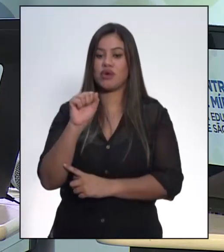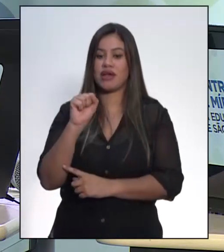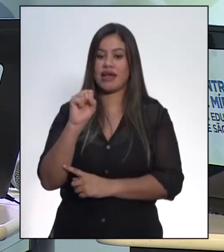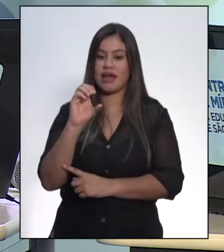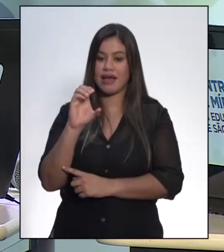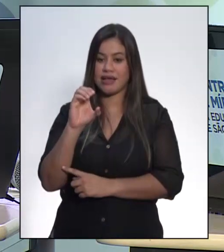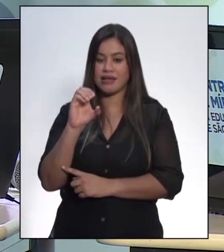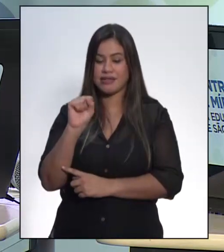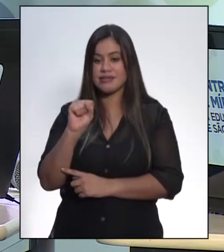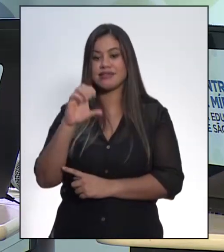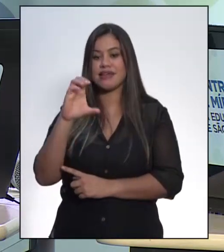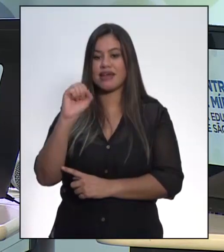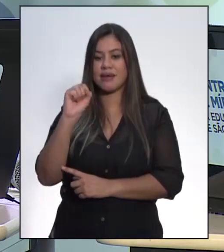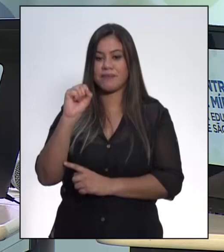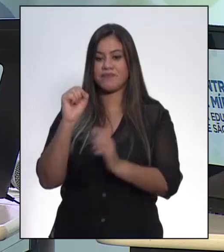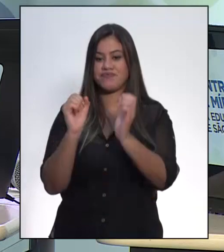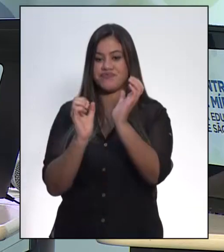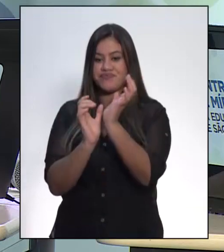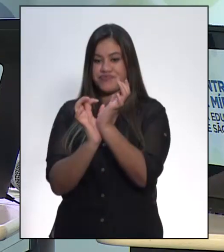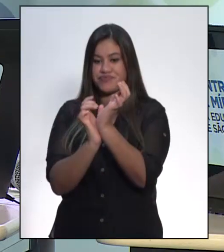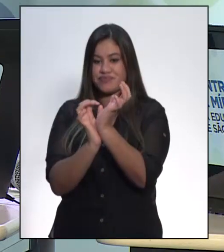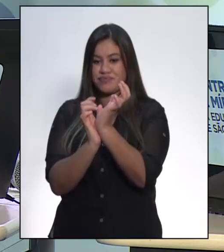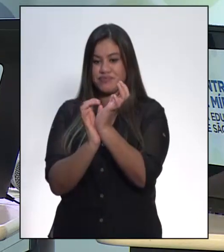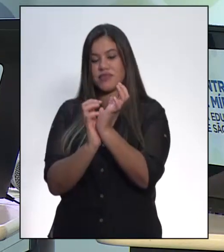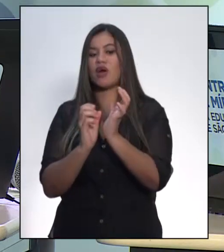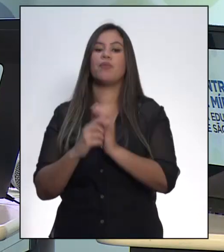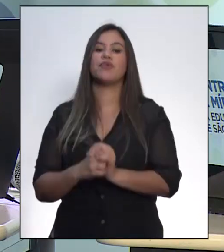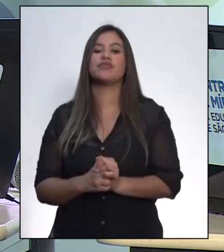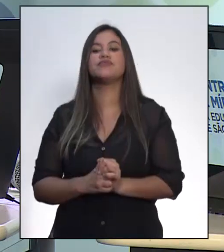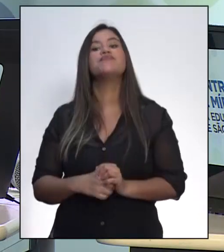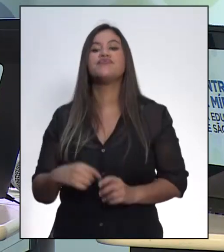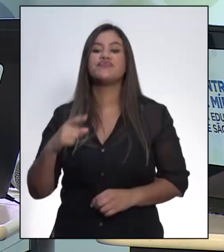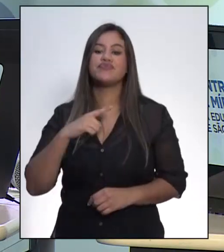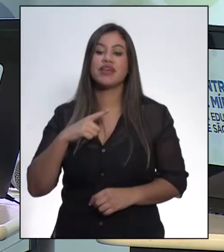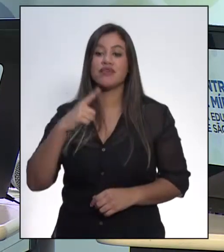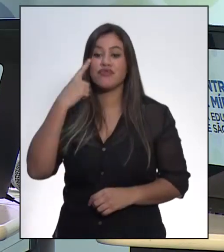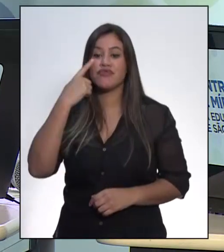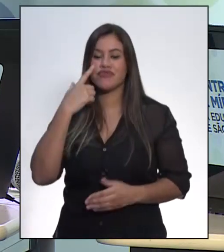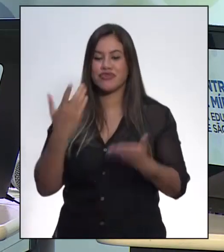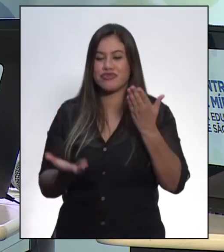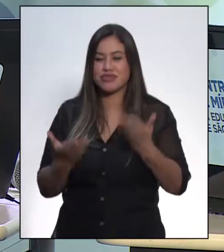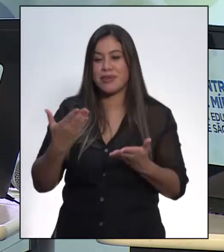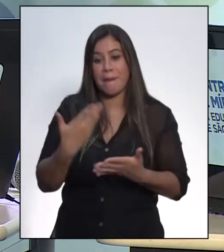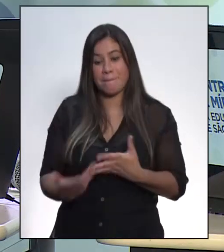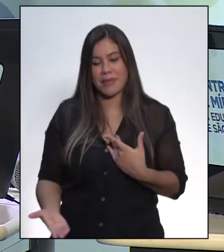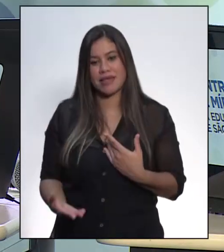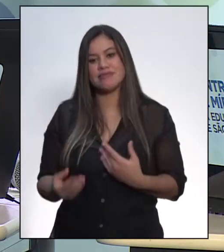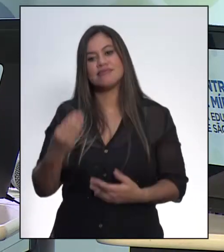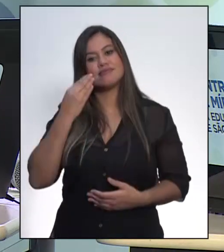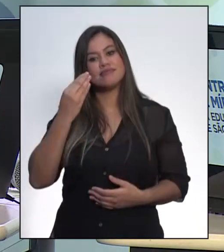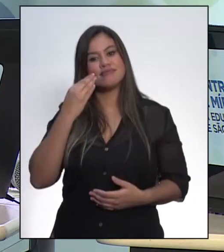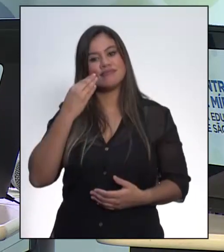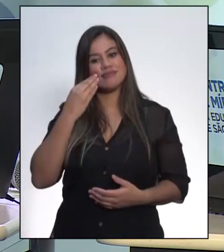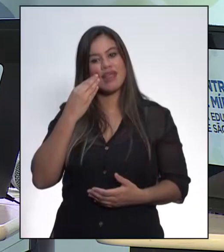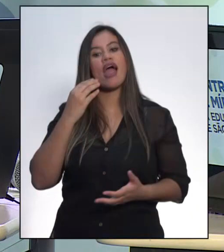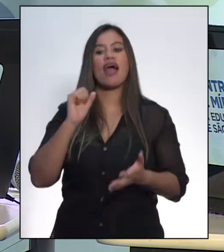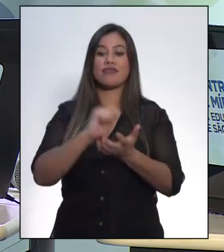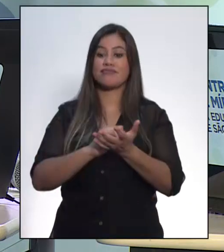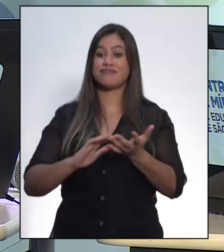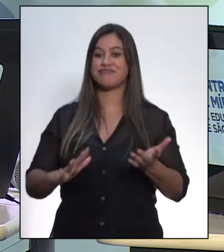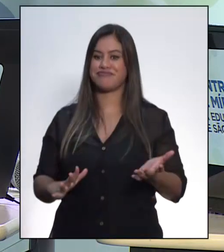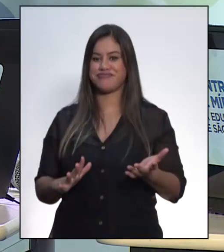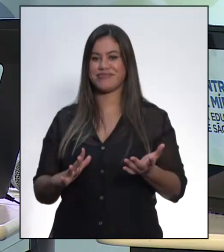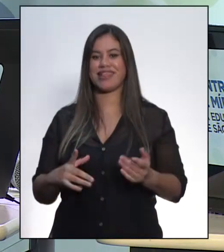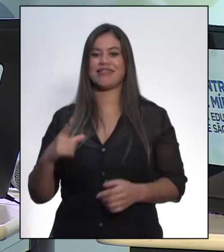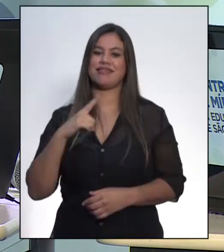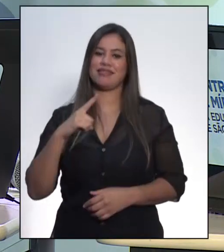ela deslocou o equilíbrio químico. Então, para ver se vocês prestaram atenção mesmo, a gente vai fazer um exercício. Então, para esse exercício,